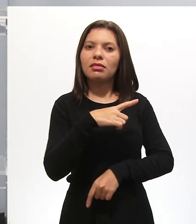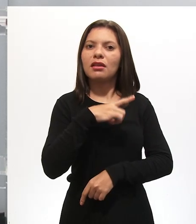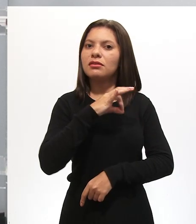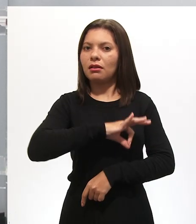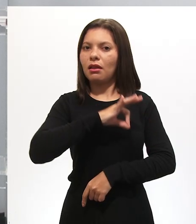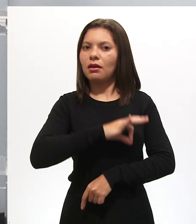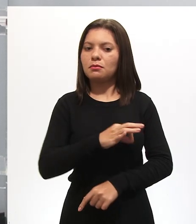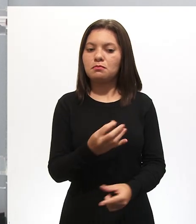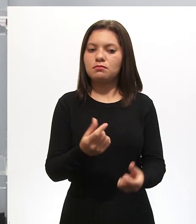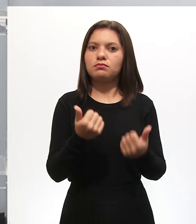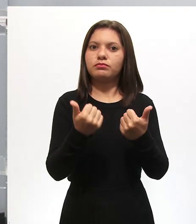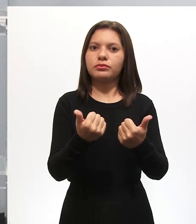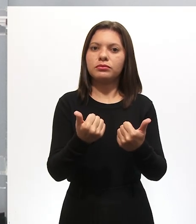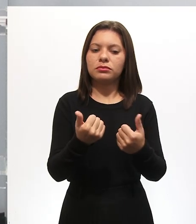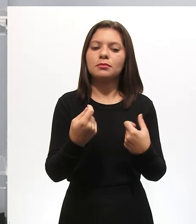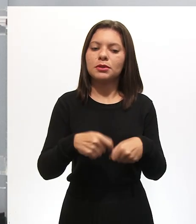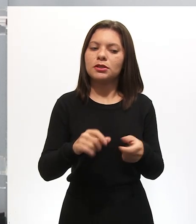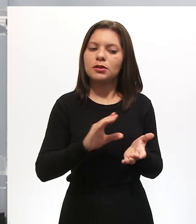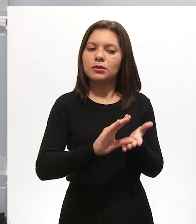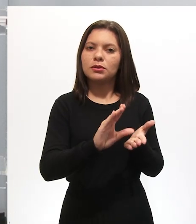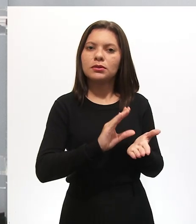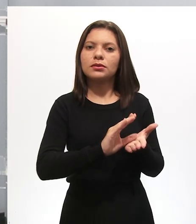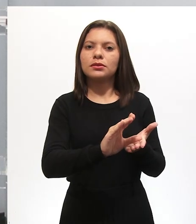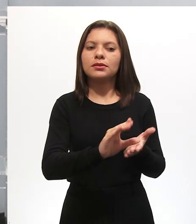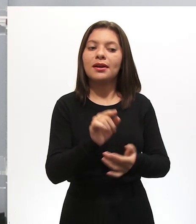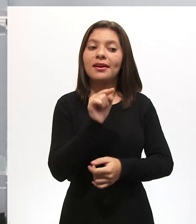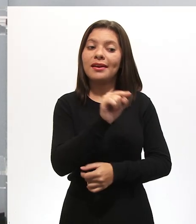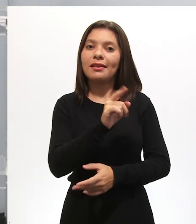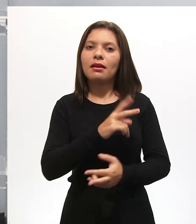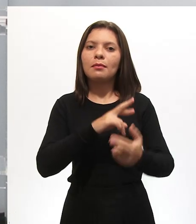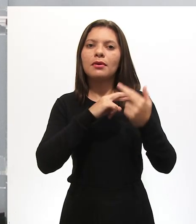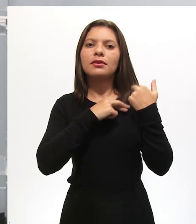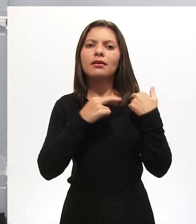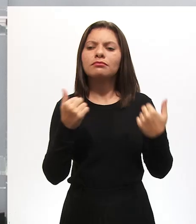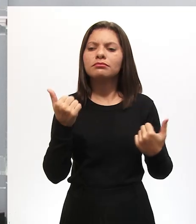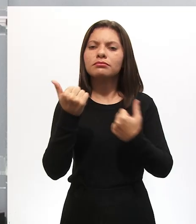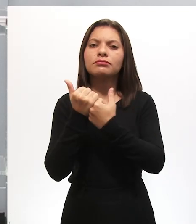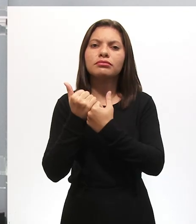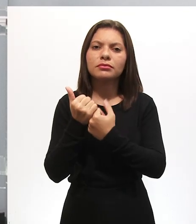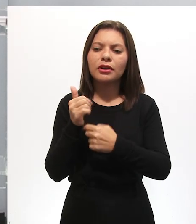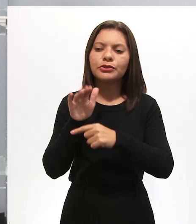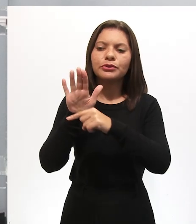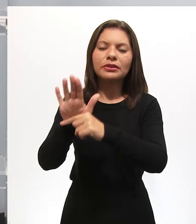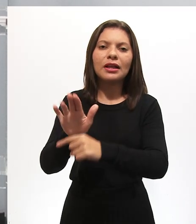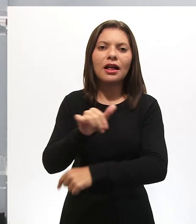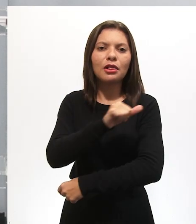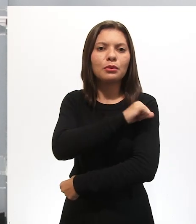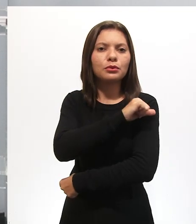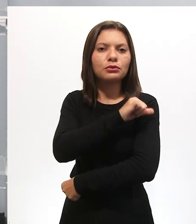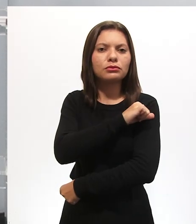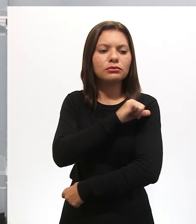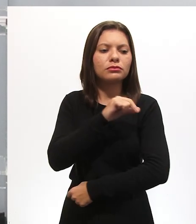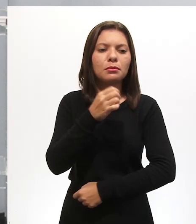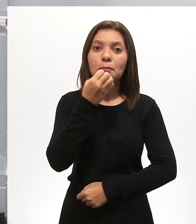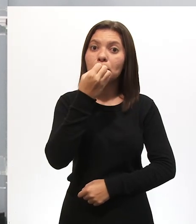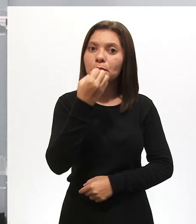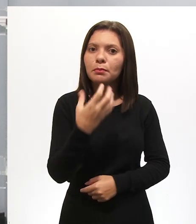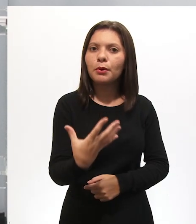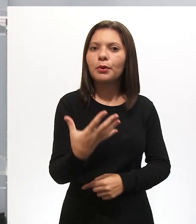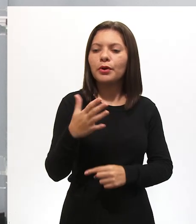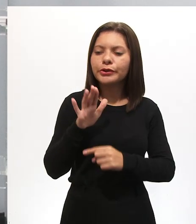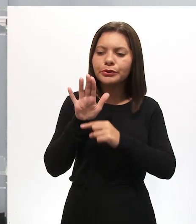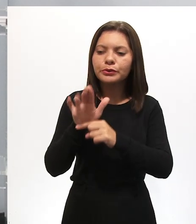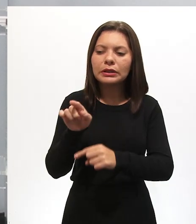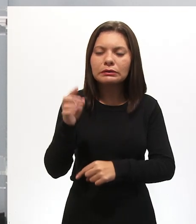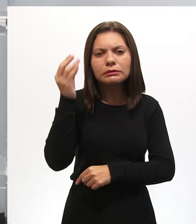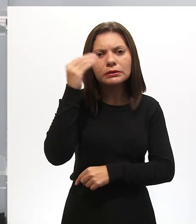E, olha, você agora é responsável em estar ali ao lado do aluno, vai ser um indicador fundamental para que esse aluno